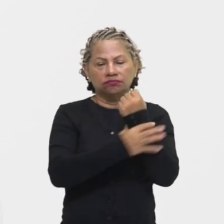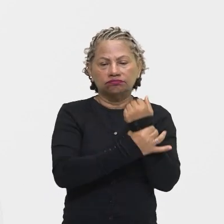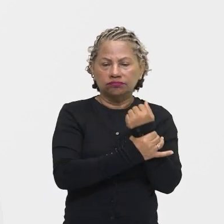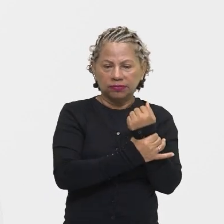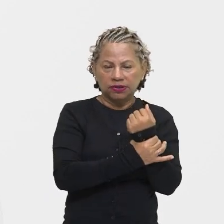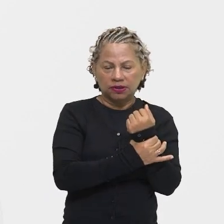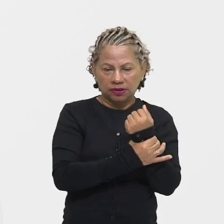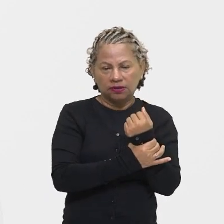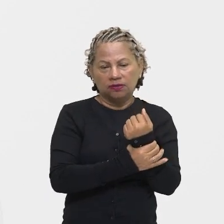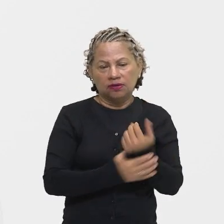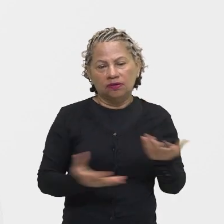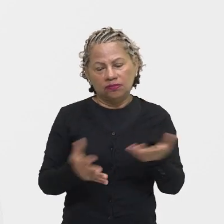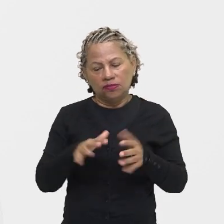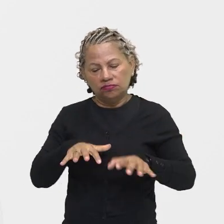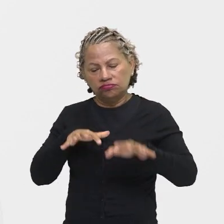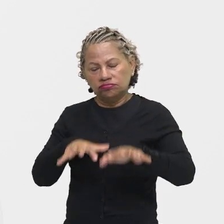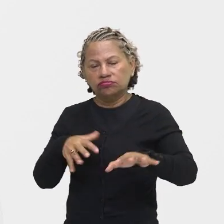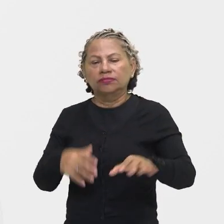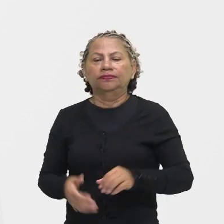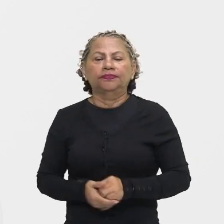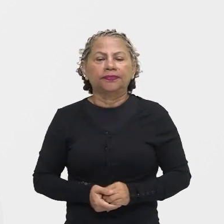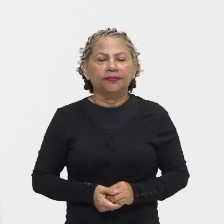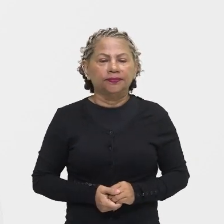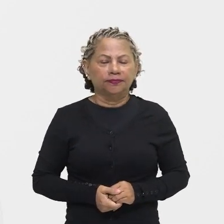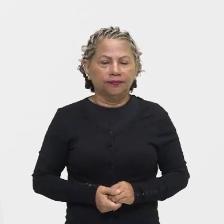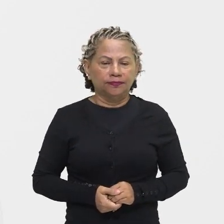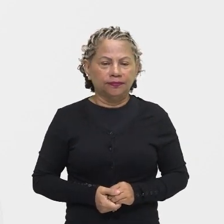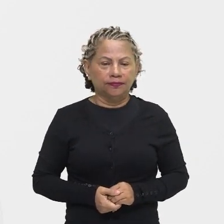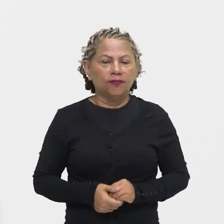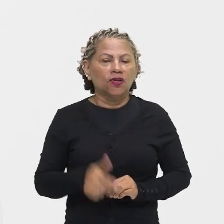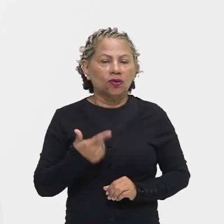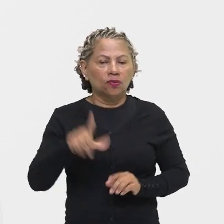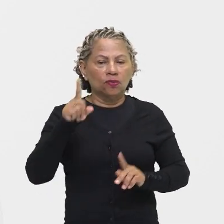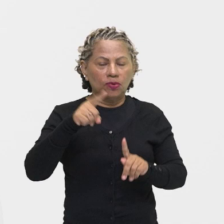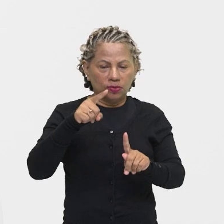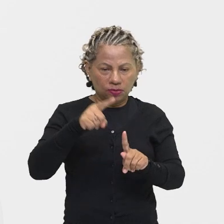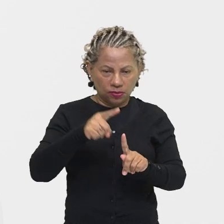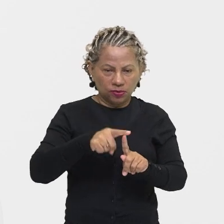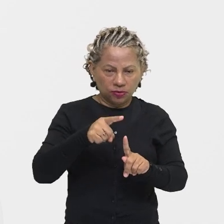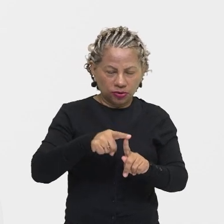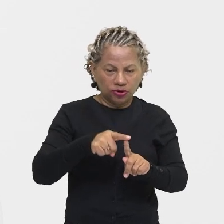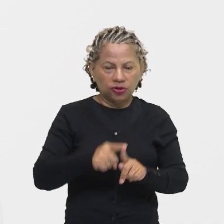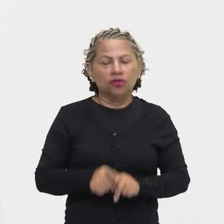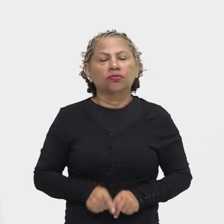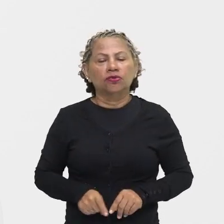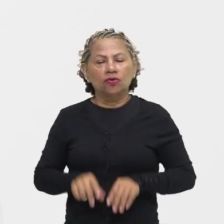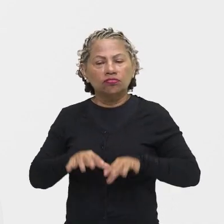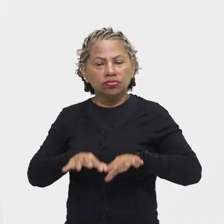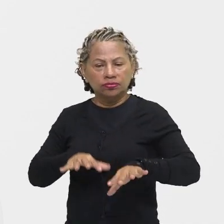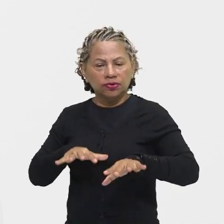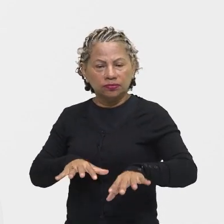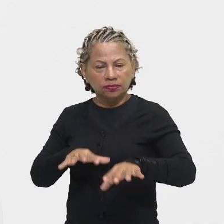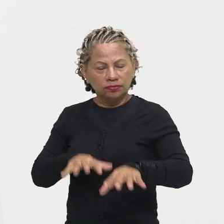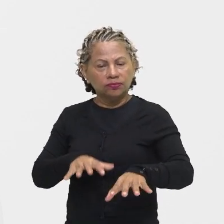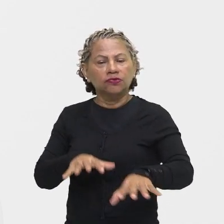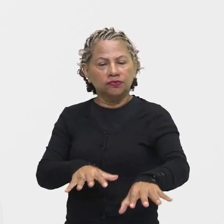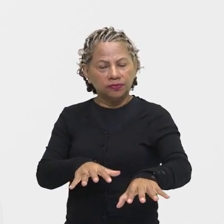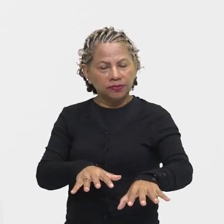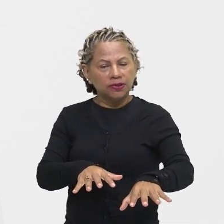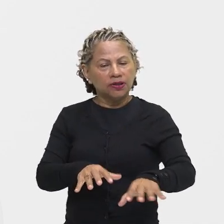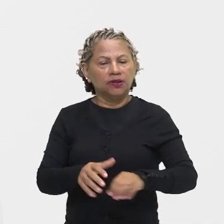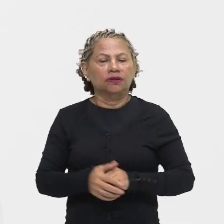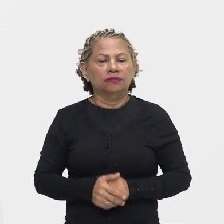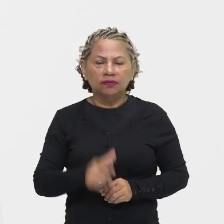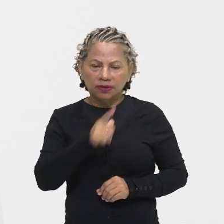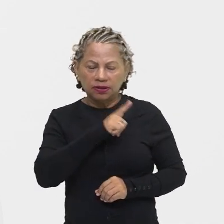do protesto, tá? Outro tipo de movimento que você pode fazer são